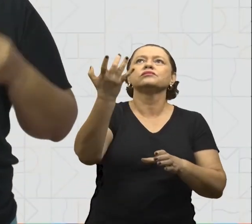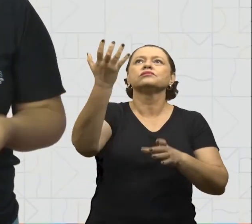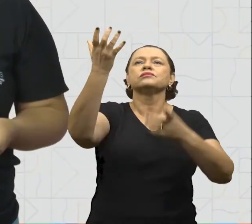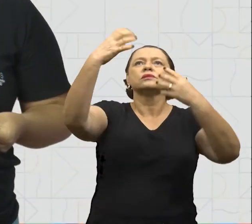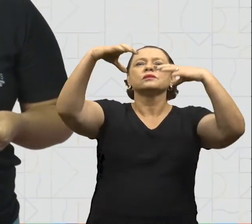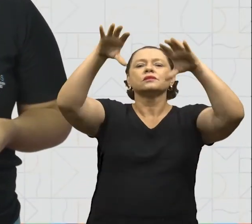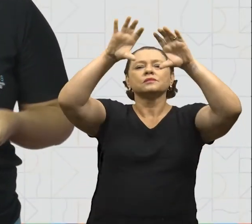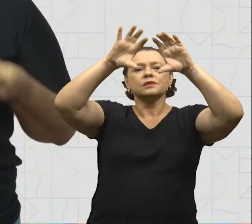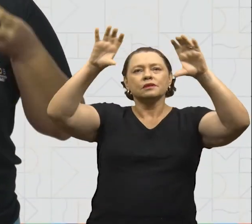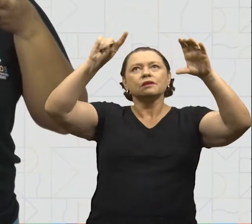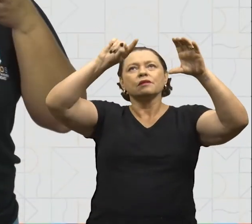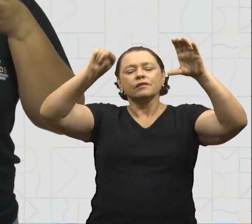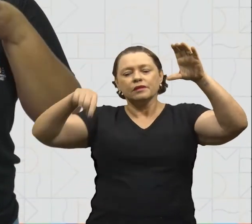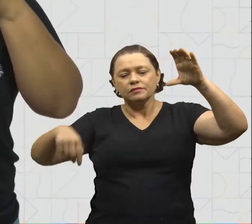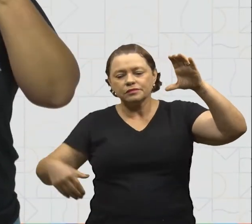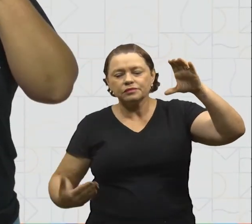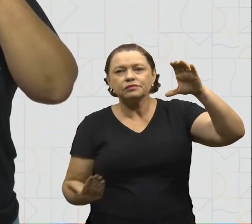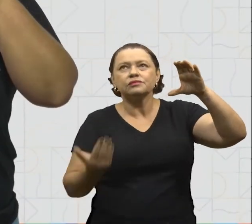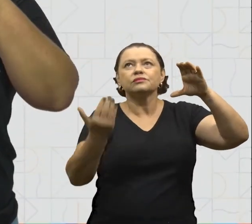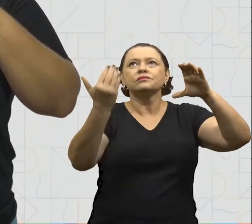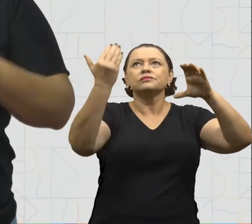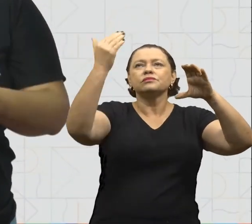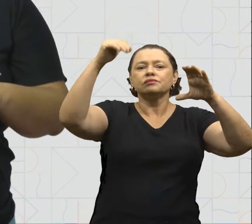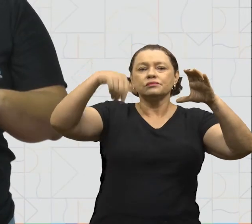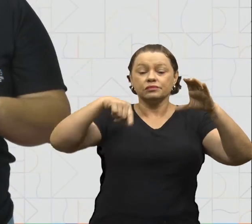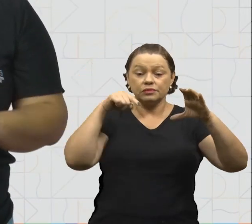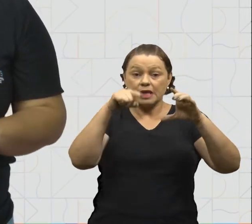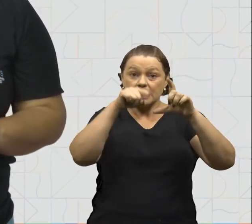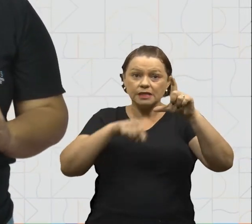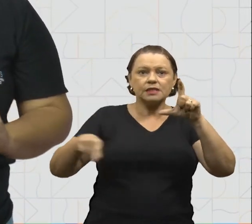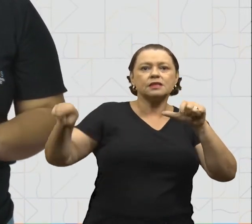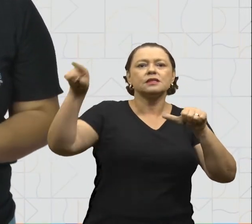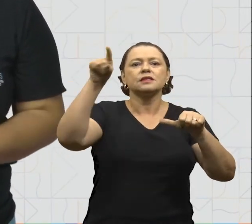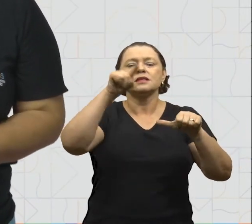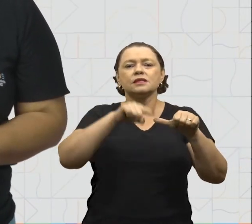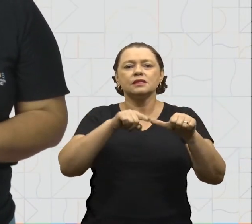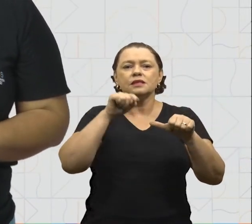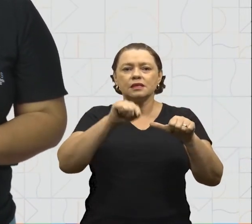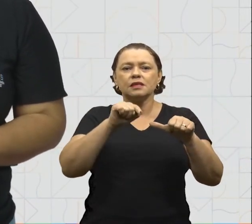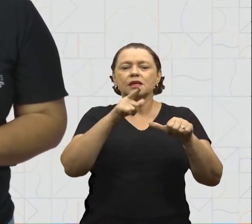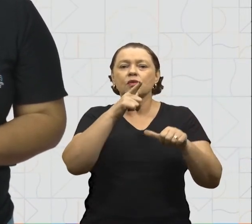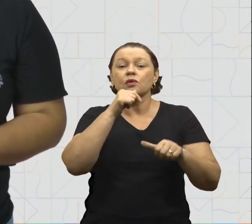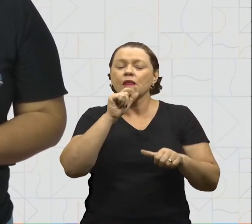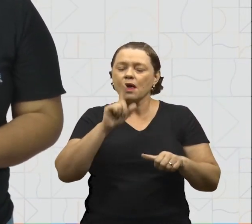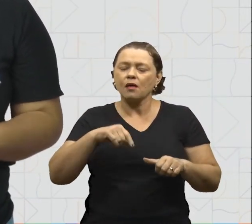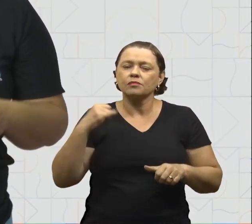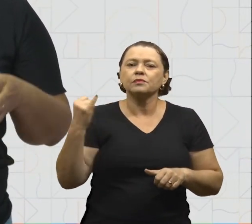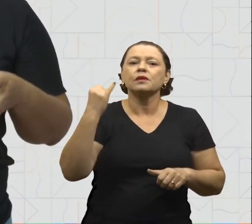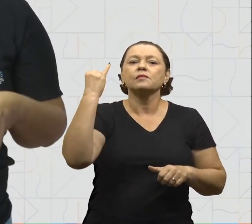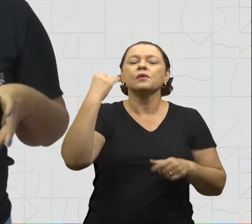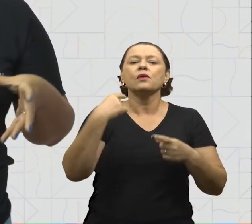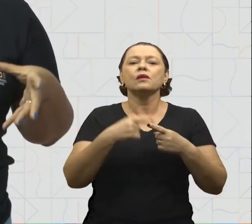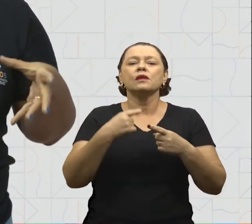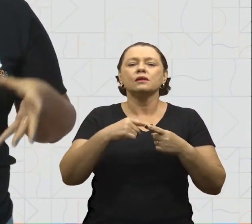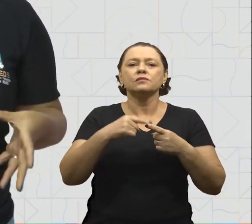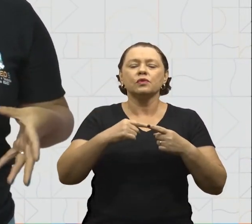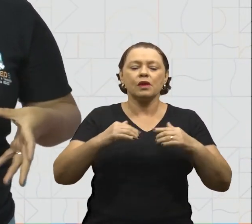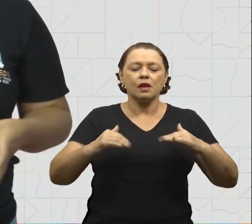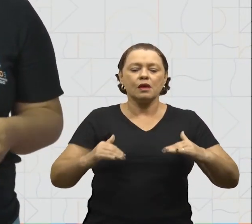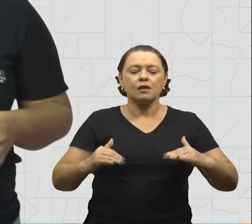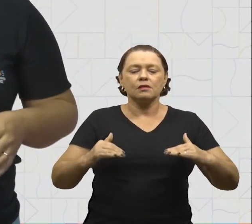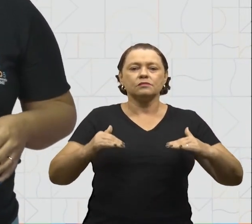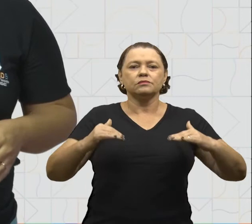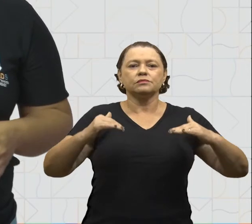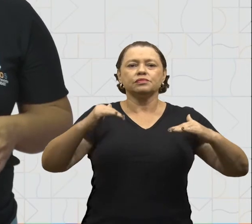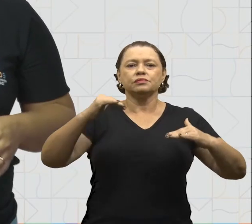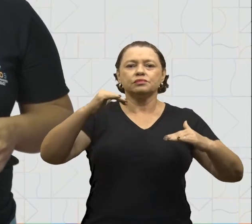é importante porque mantém os níveis de águas em rios constantes. Esses níveis